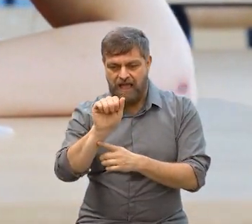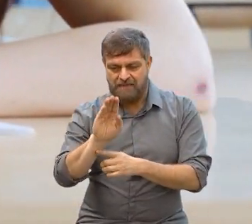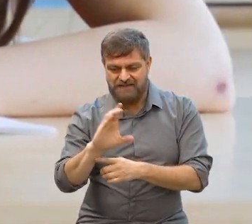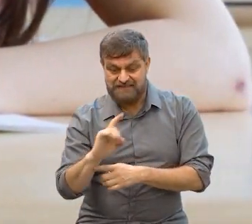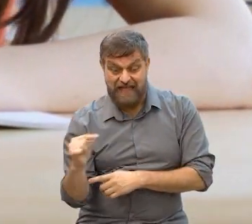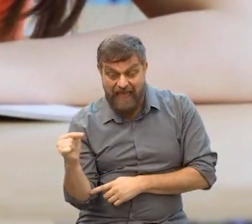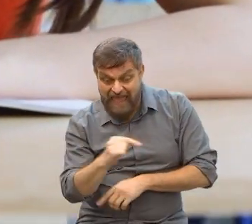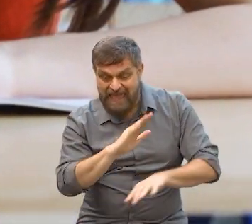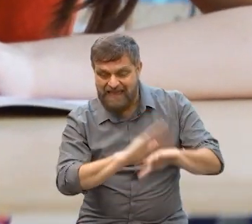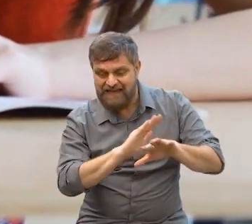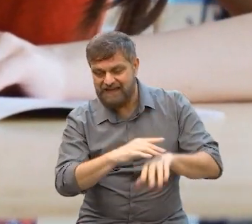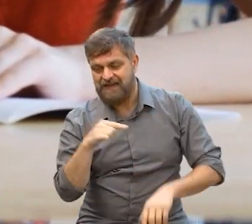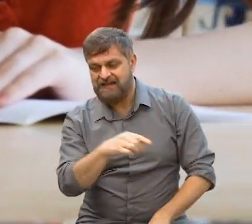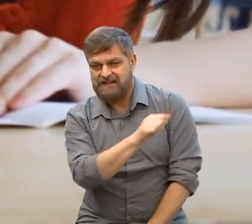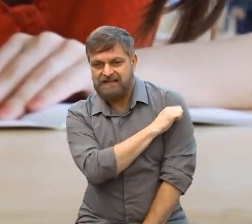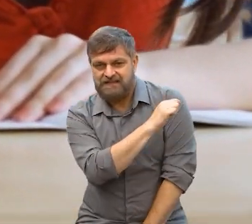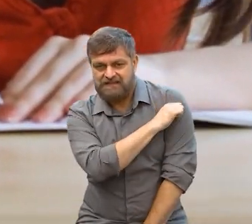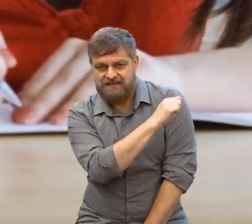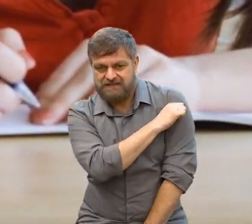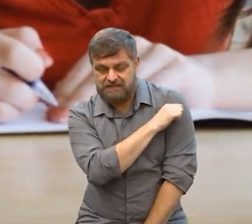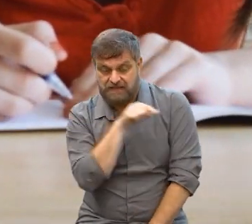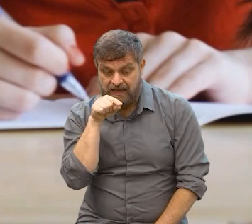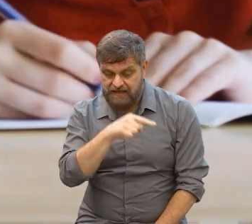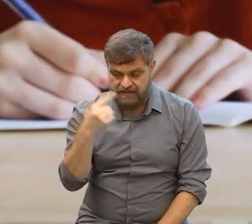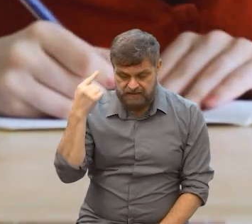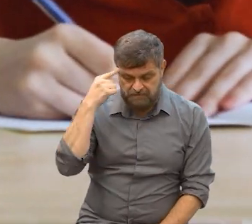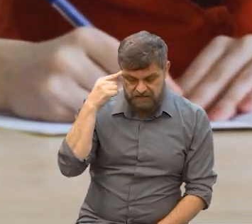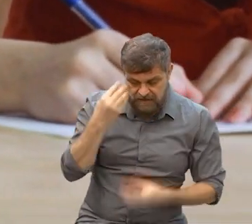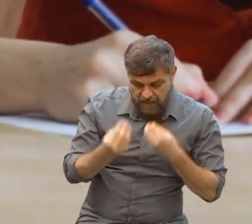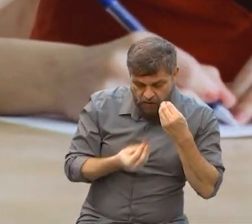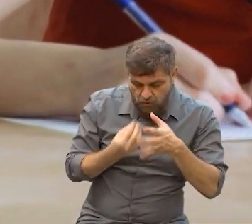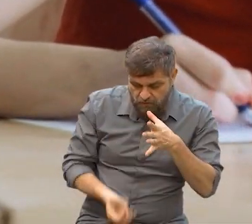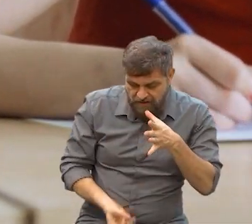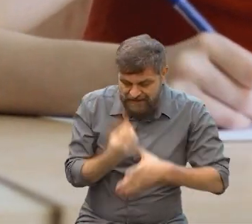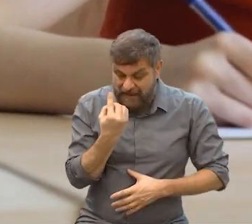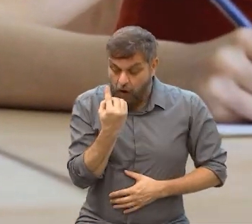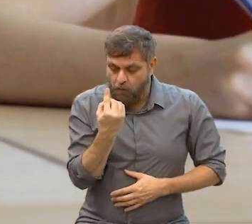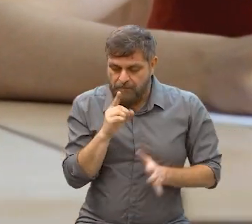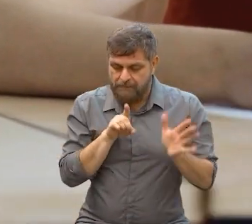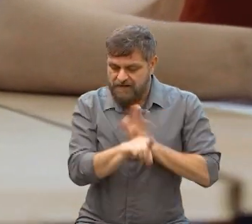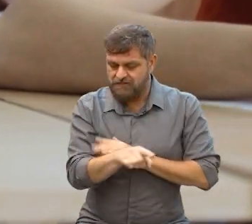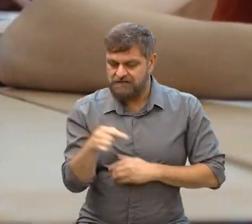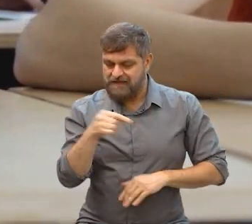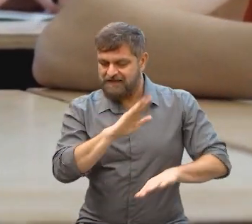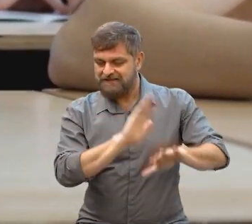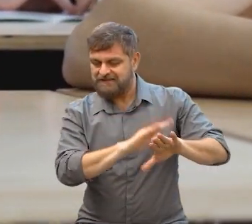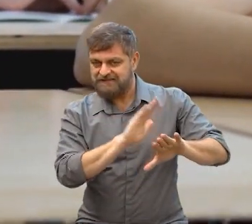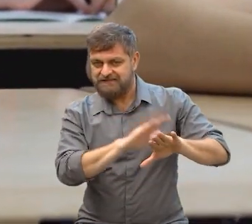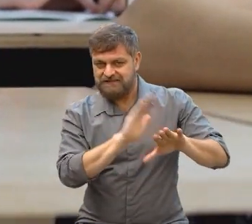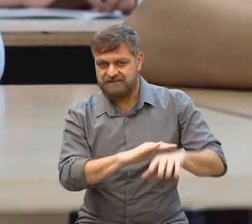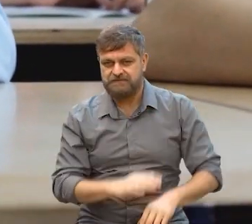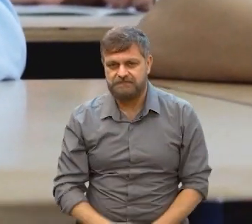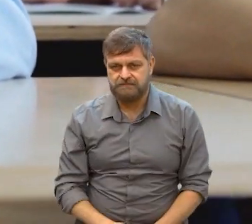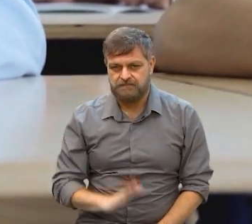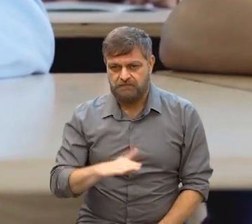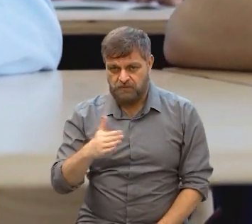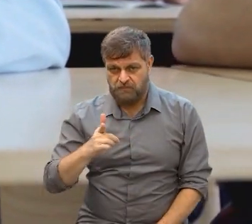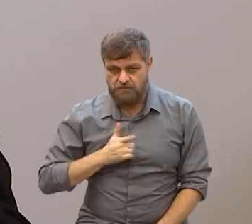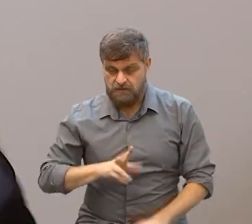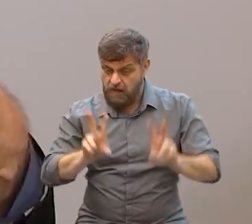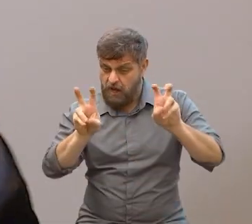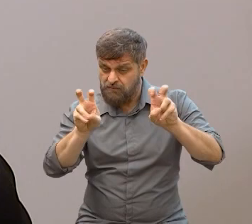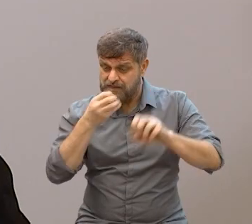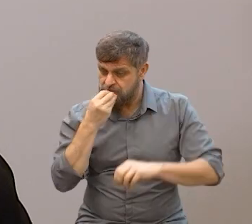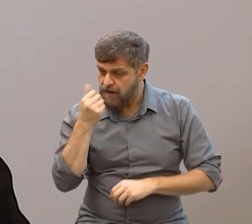Inverteu, né? Entende? Na prática. Então, eu inverti a forma de ensinar, componente ativo do processo, né? Ele está com... E aí, para se fazer uma boa